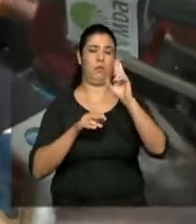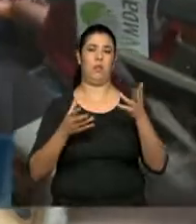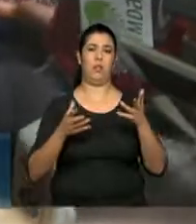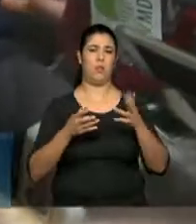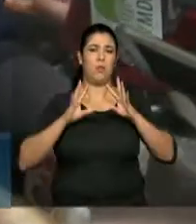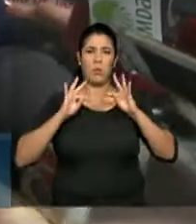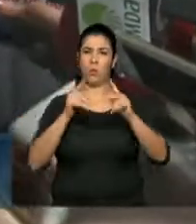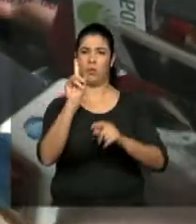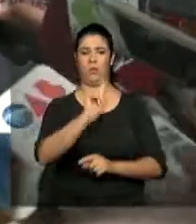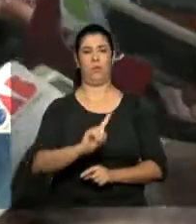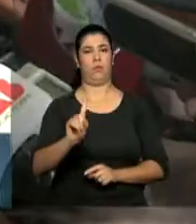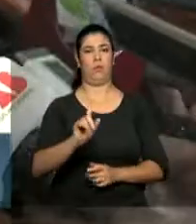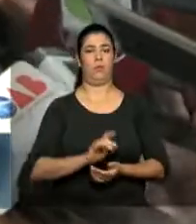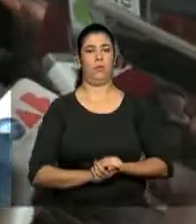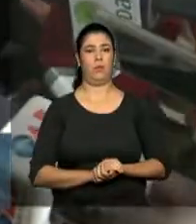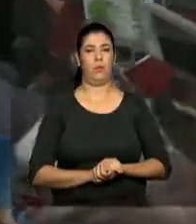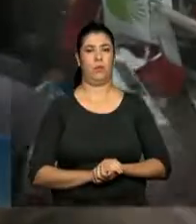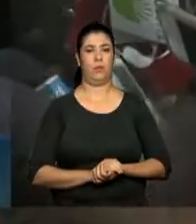para todos.